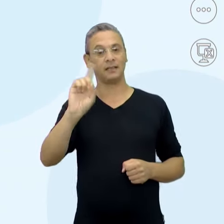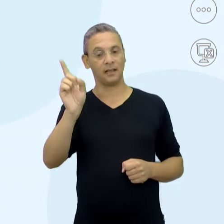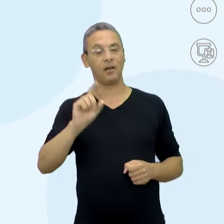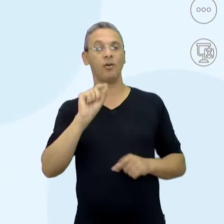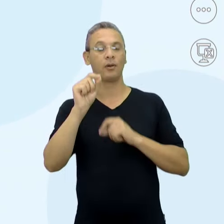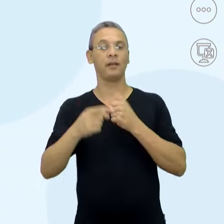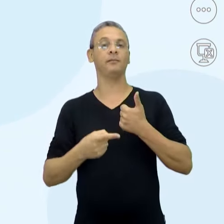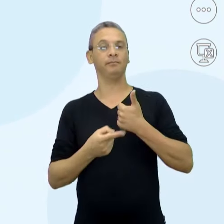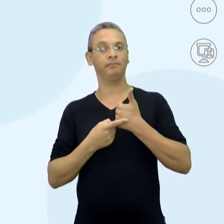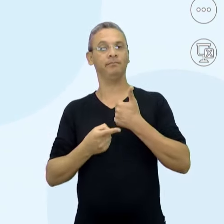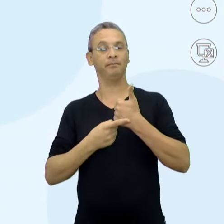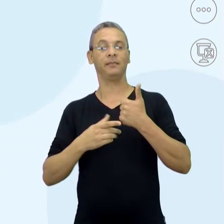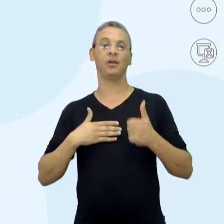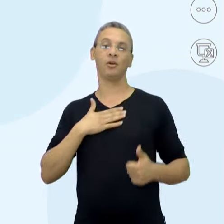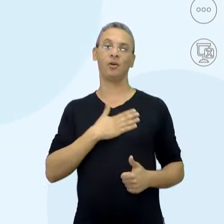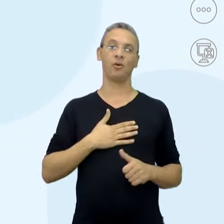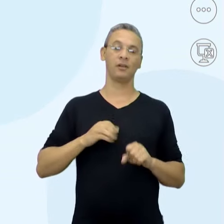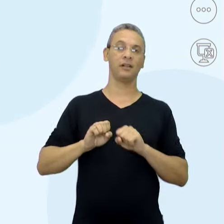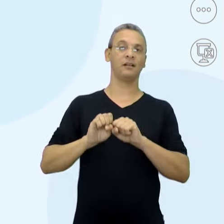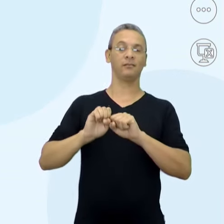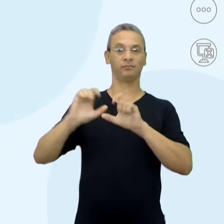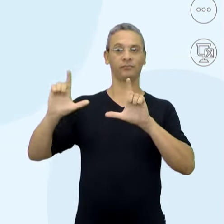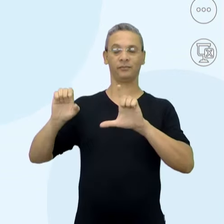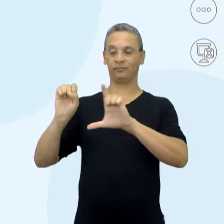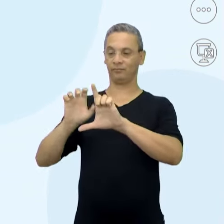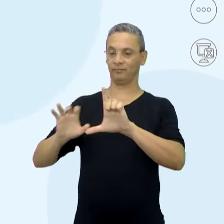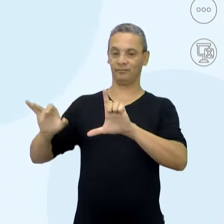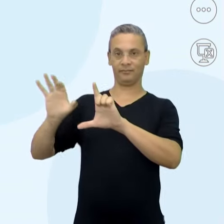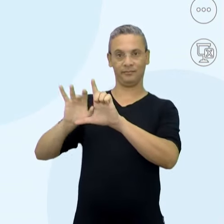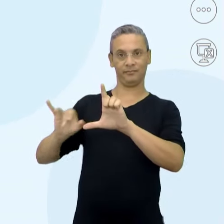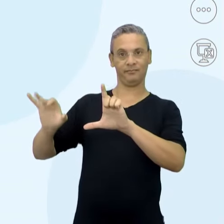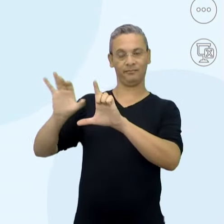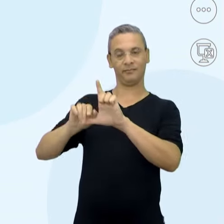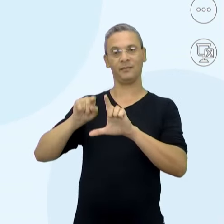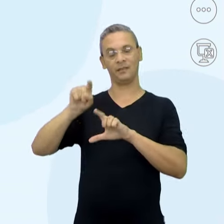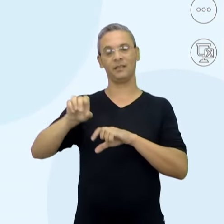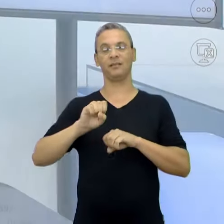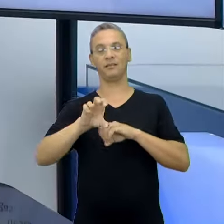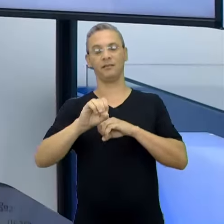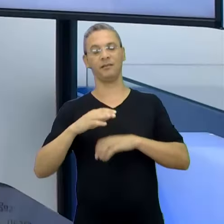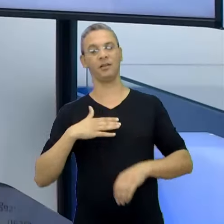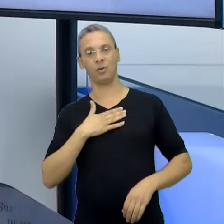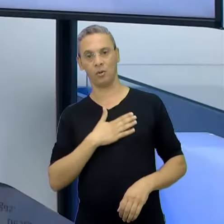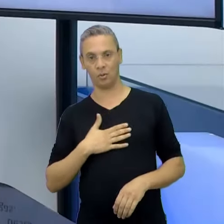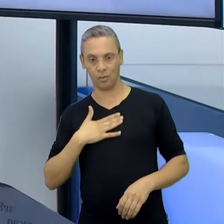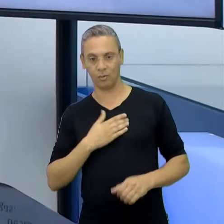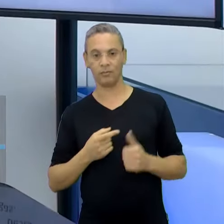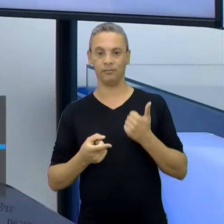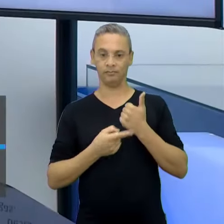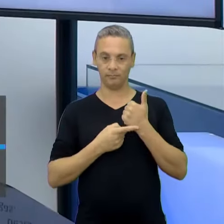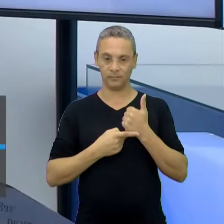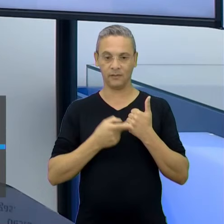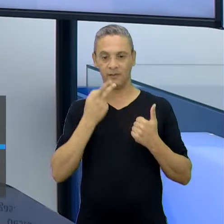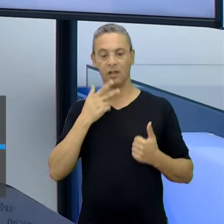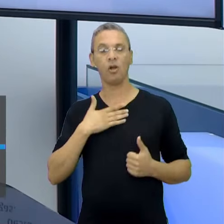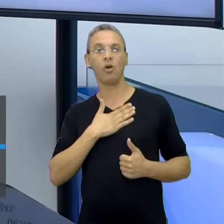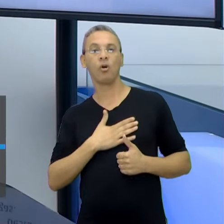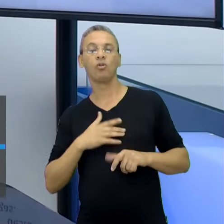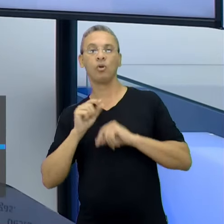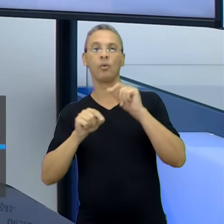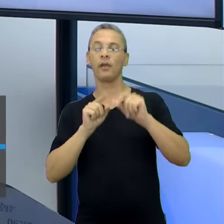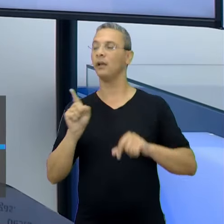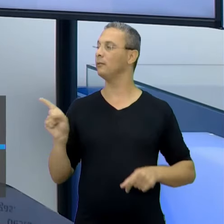também aí de avaliar a nossa aula, vai aparecer aí o QR Code para você no finalzinho dela. Você diz aí o que você